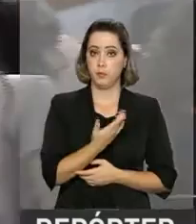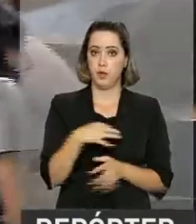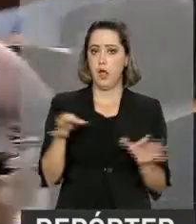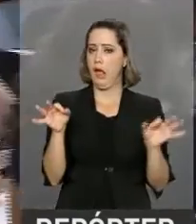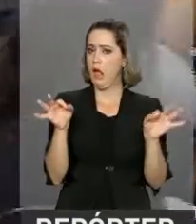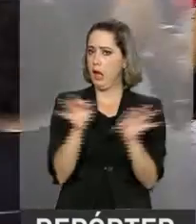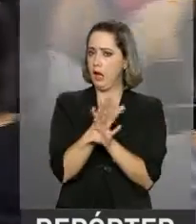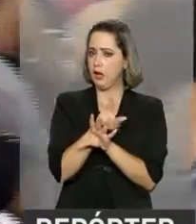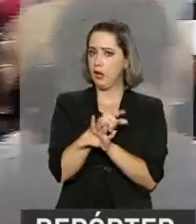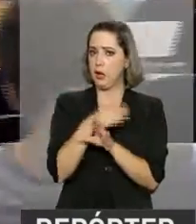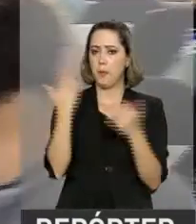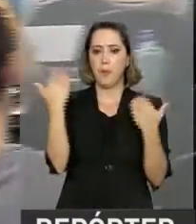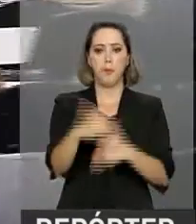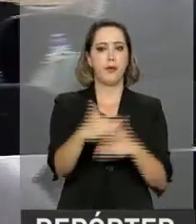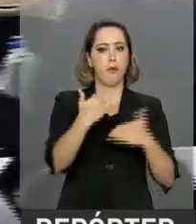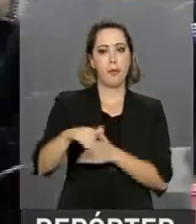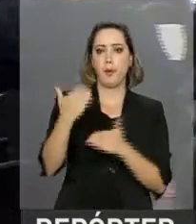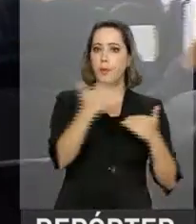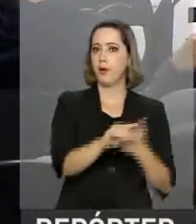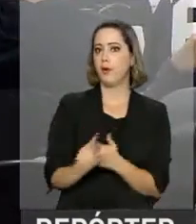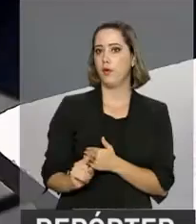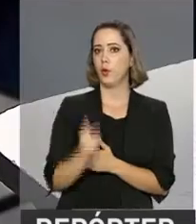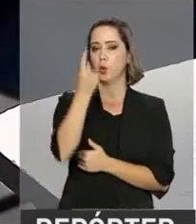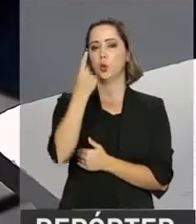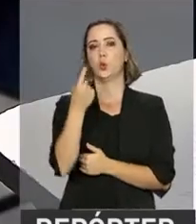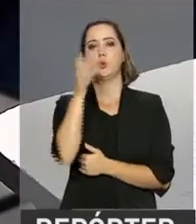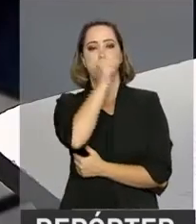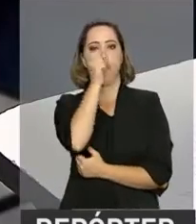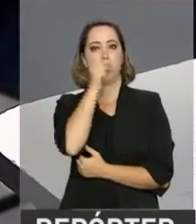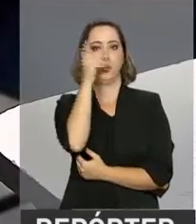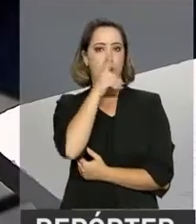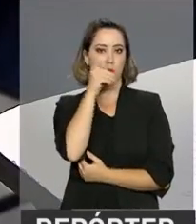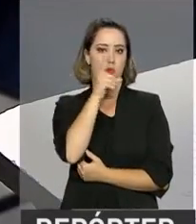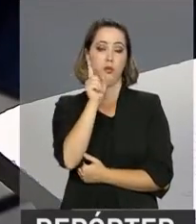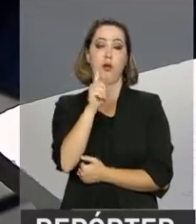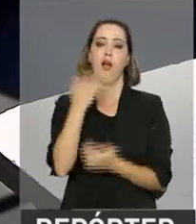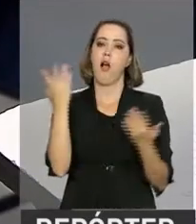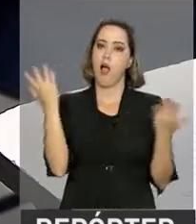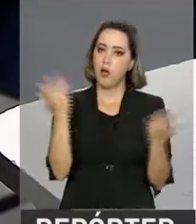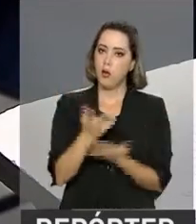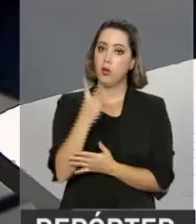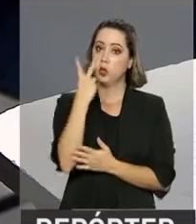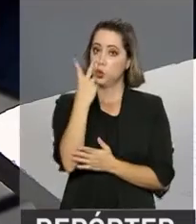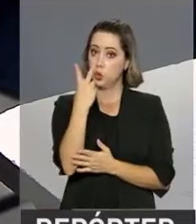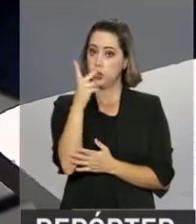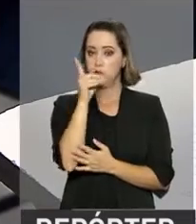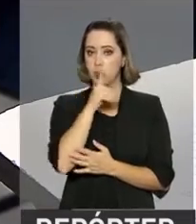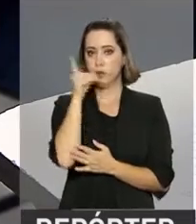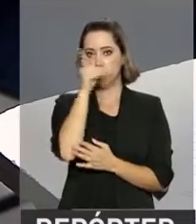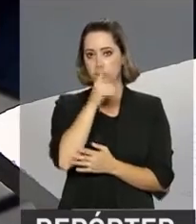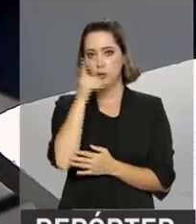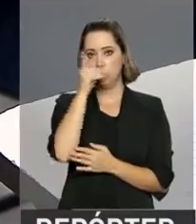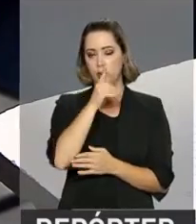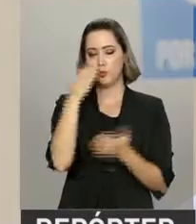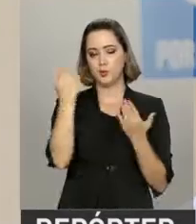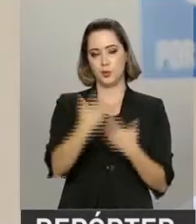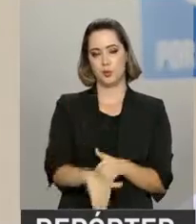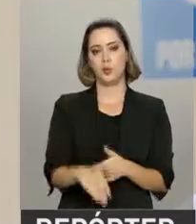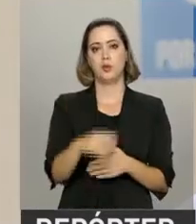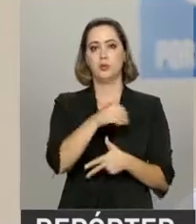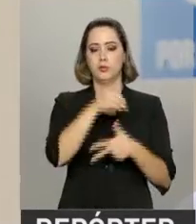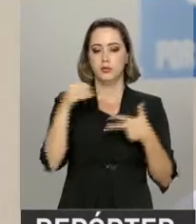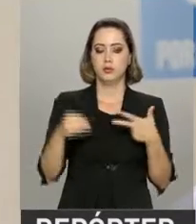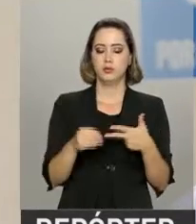Acabou a maratona de provas num único fim de semana. Agora os estudantes vão ter dois domingos seguidos para fazer o Enem.